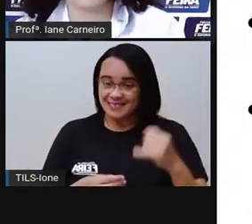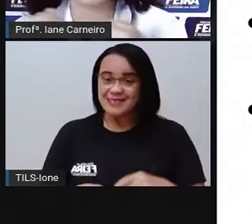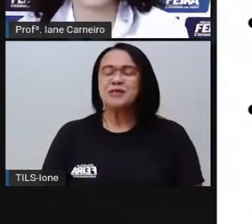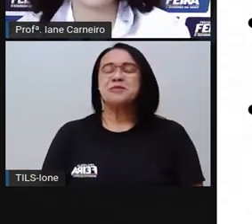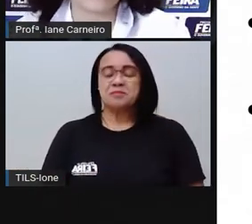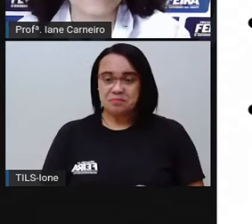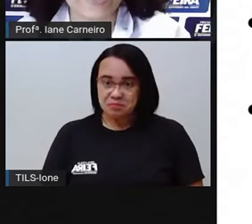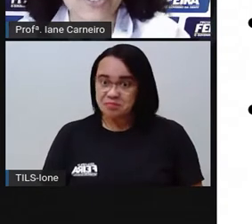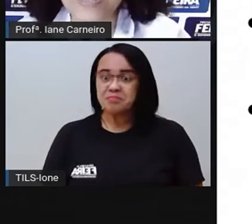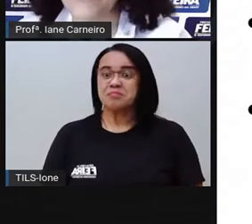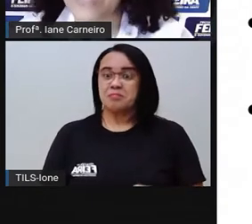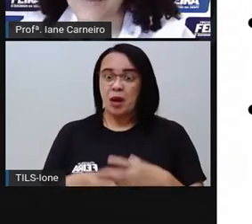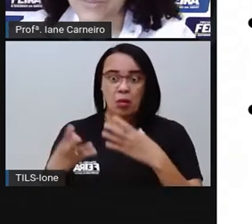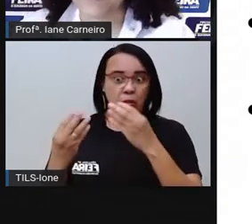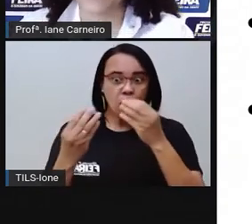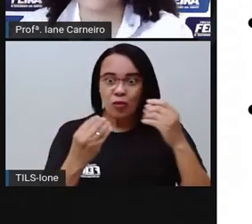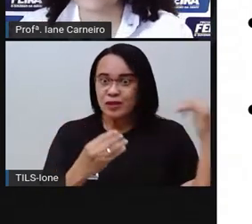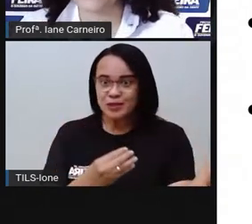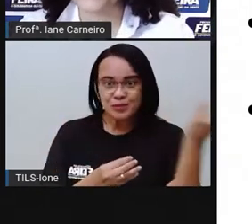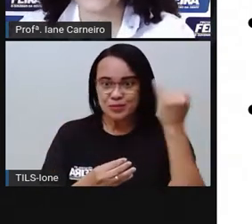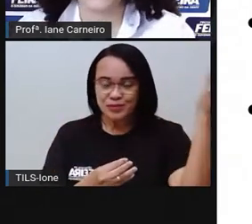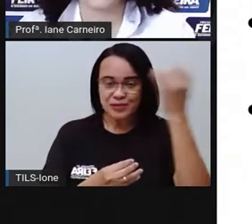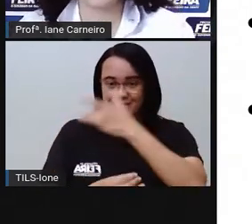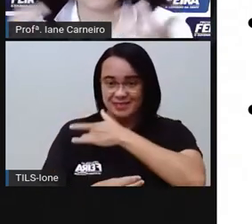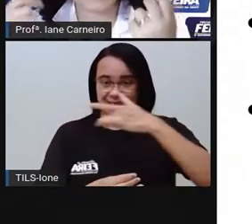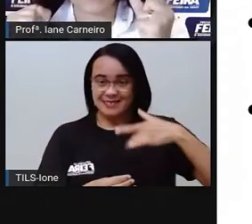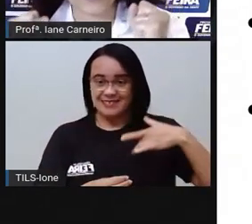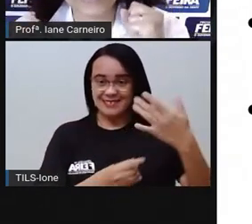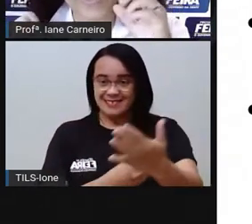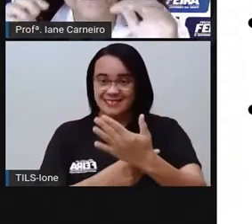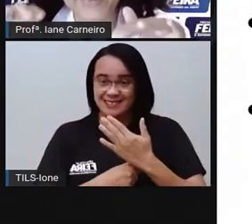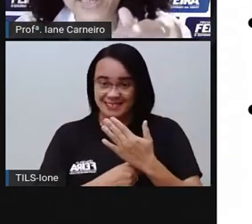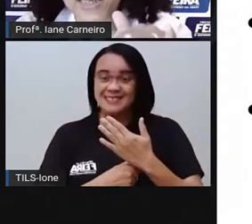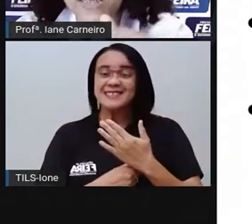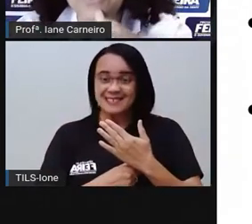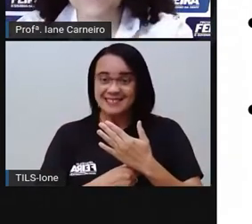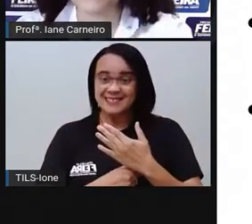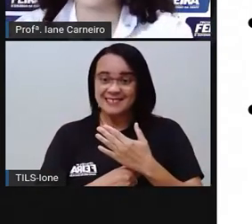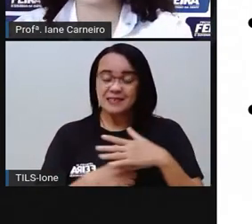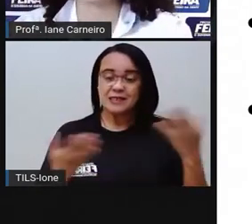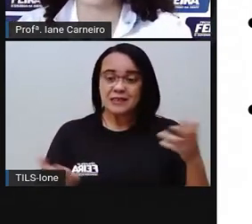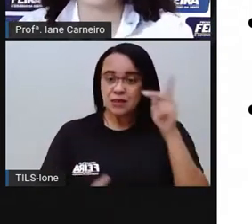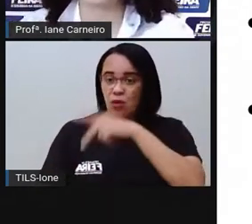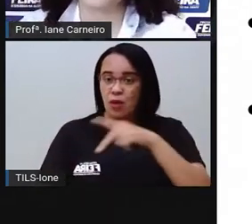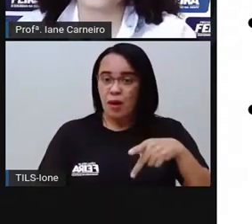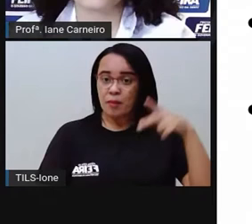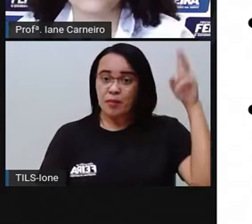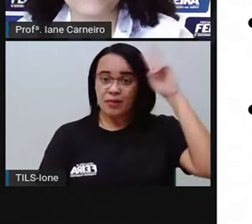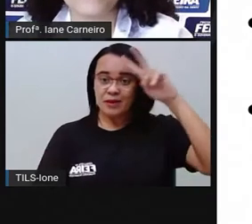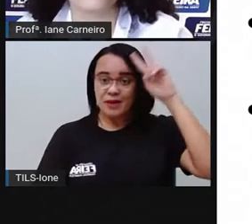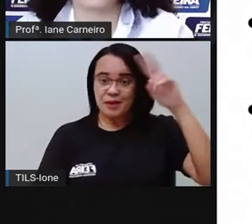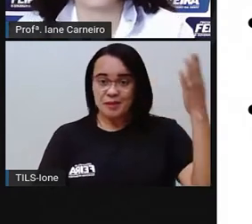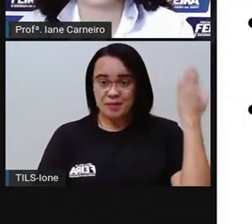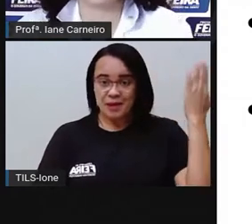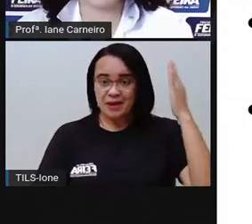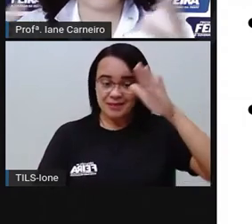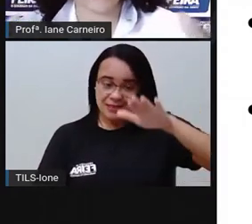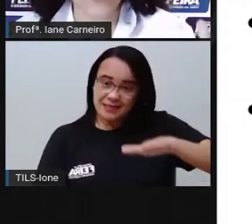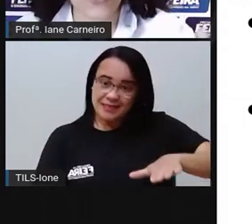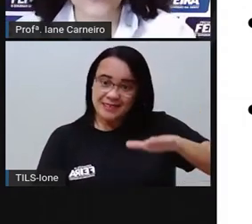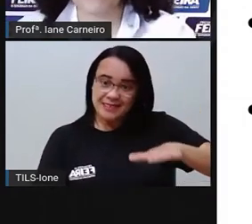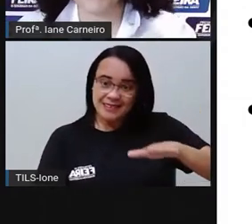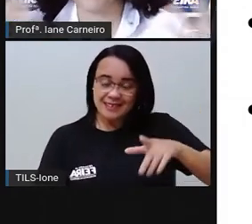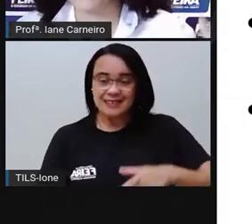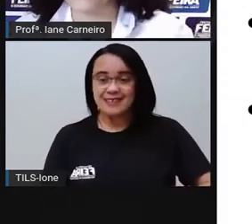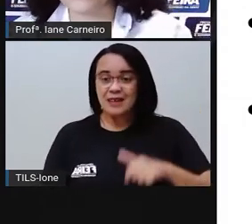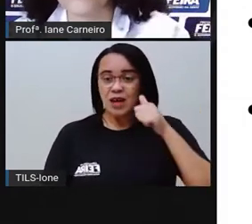sol é importante para manter a gente saudável, sabia disso? Eu me lembro, quando eu era pequenininha do tamanho de vocês, que minha